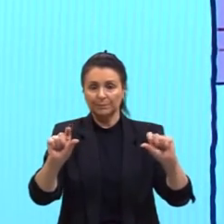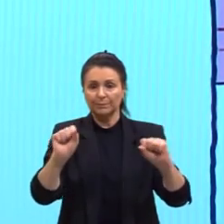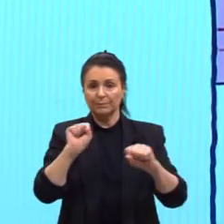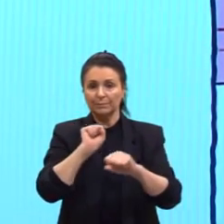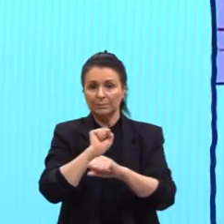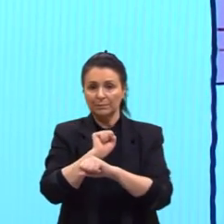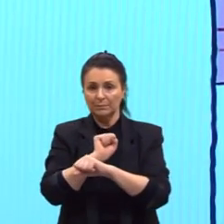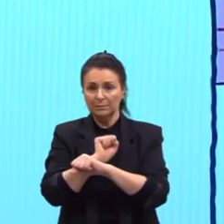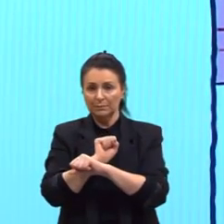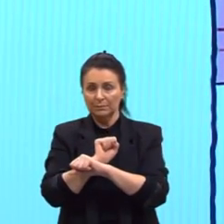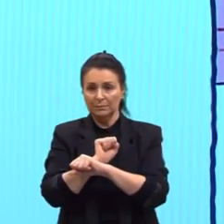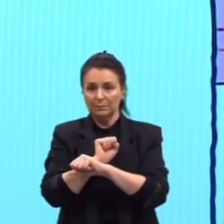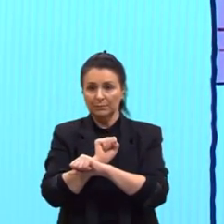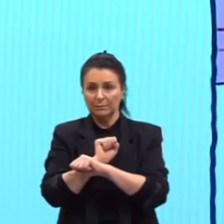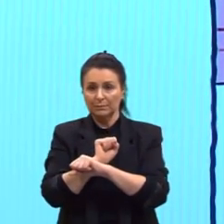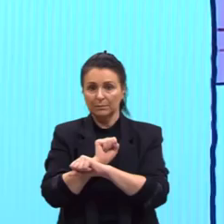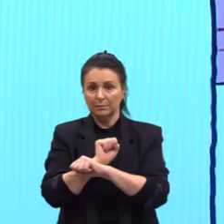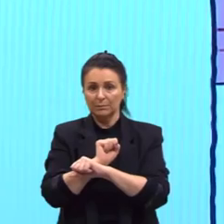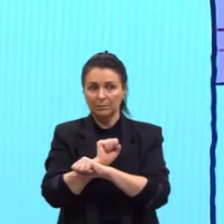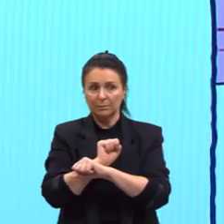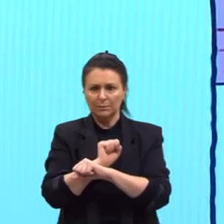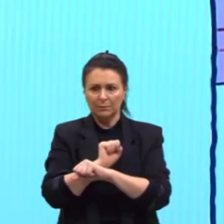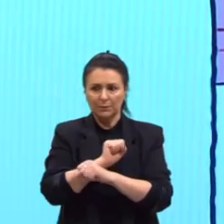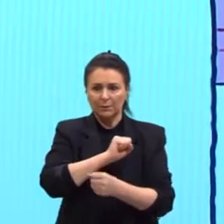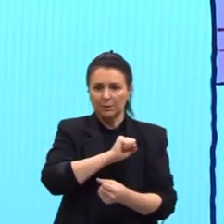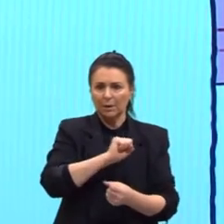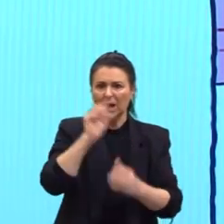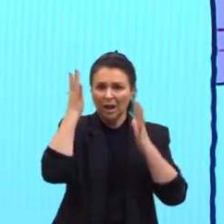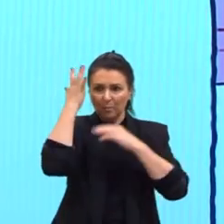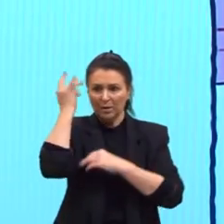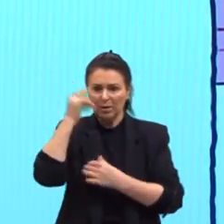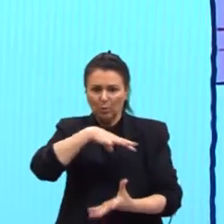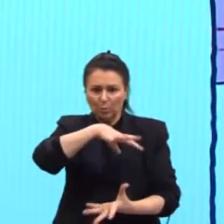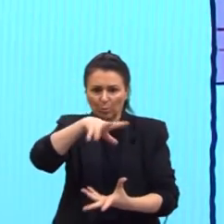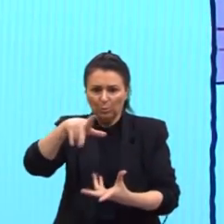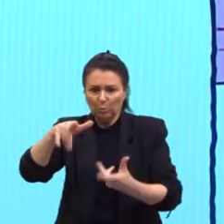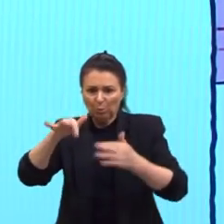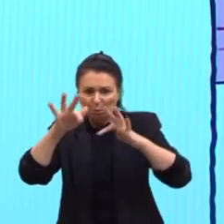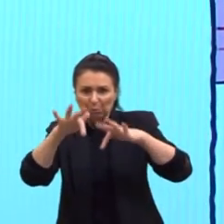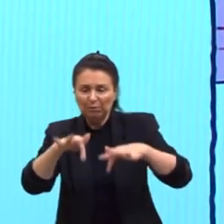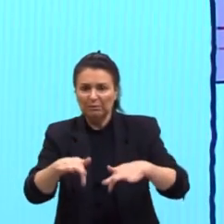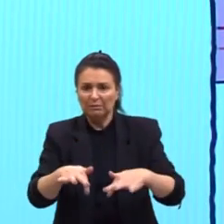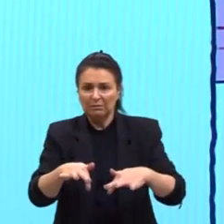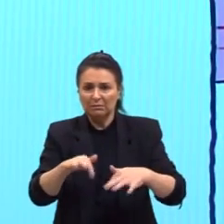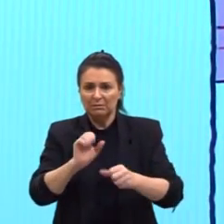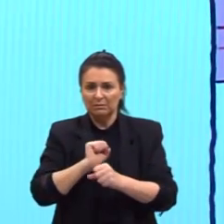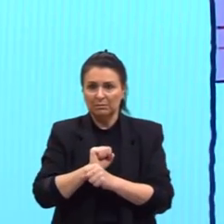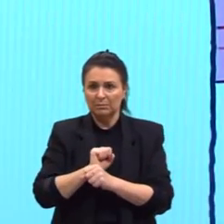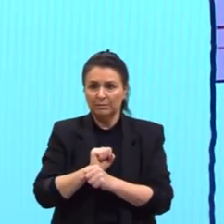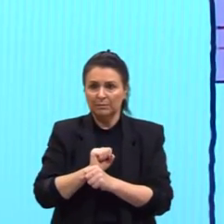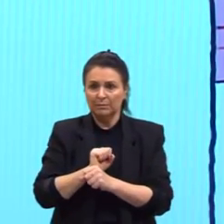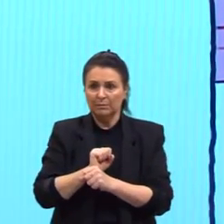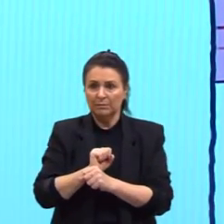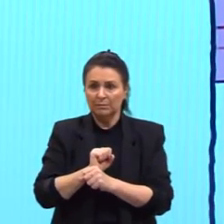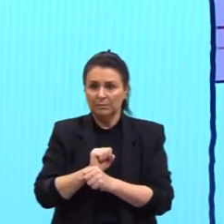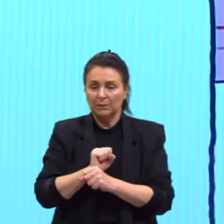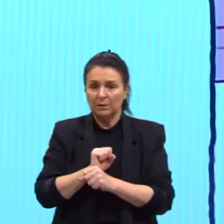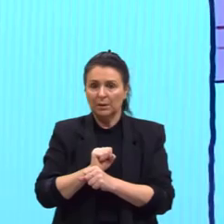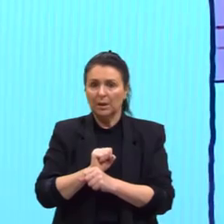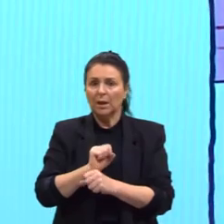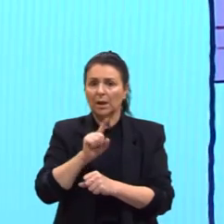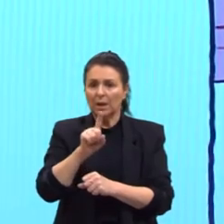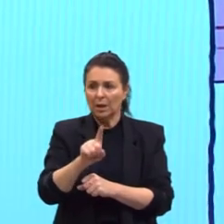we and tomorrow o mundo vai acabar amanhã errado be holding that Shine for Fifty Years ele tem